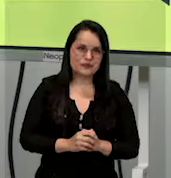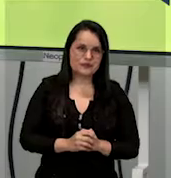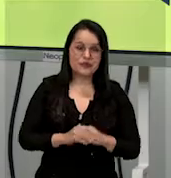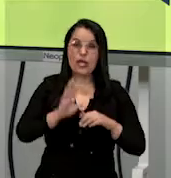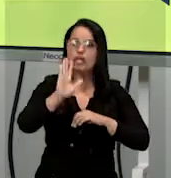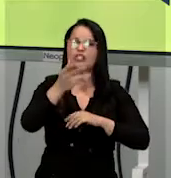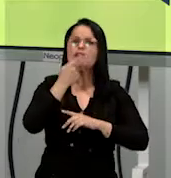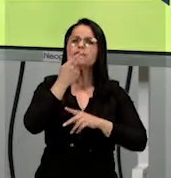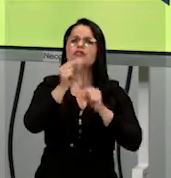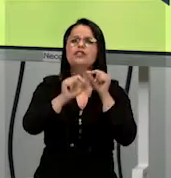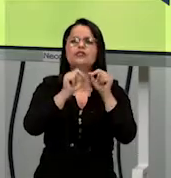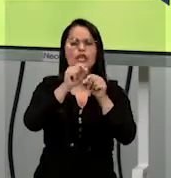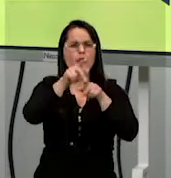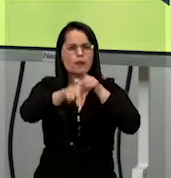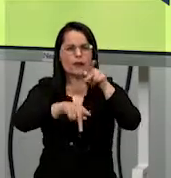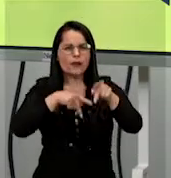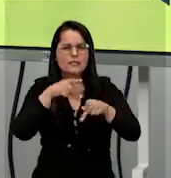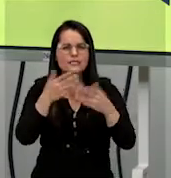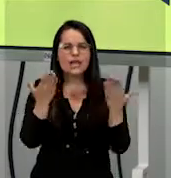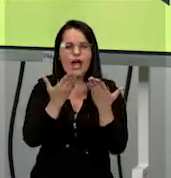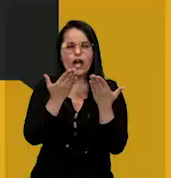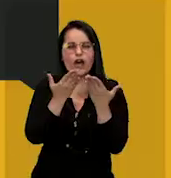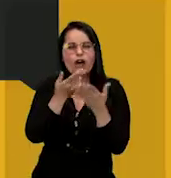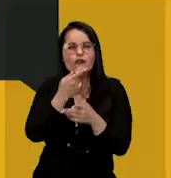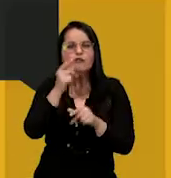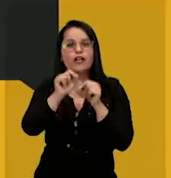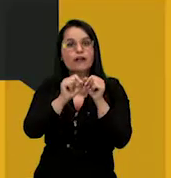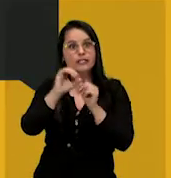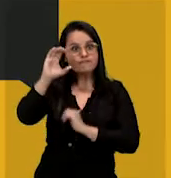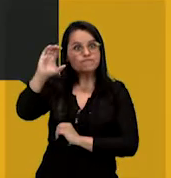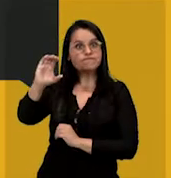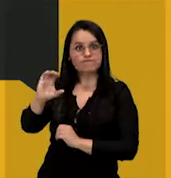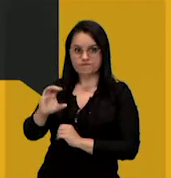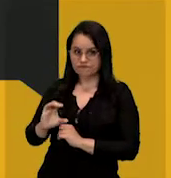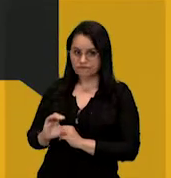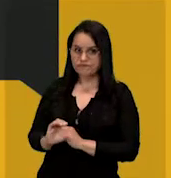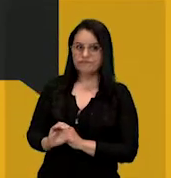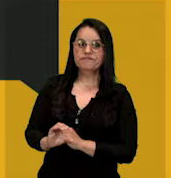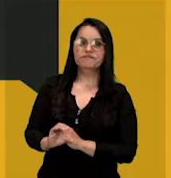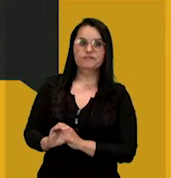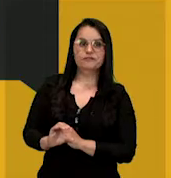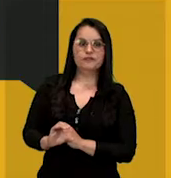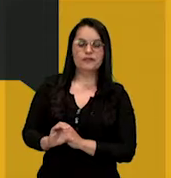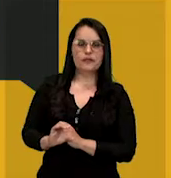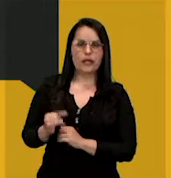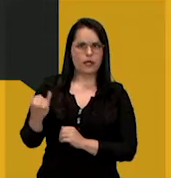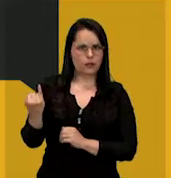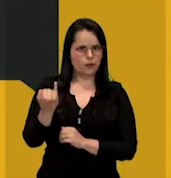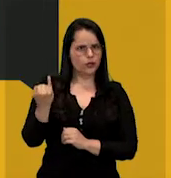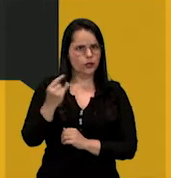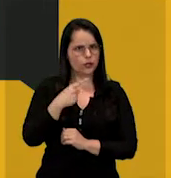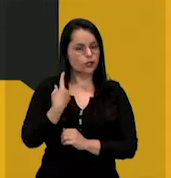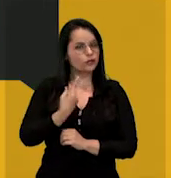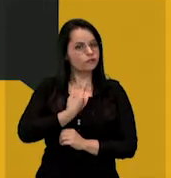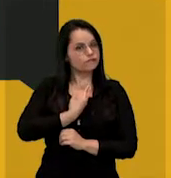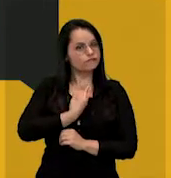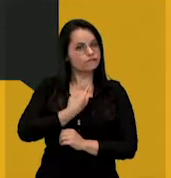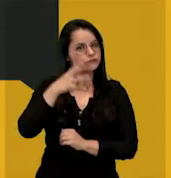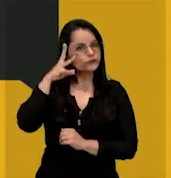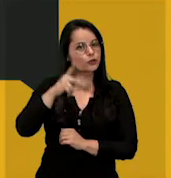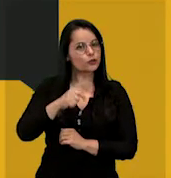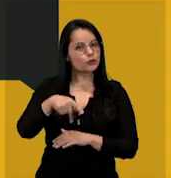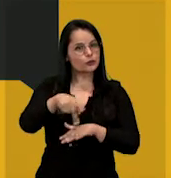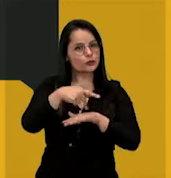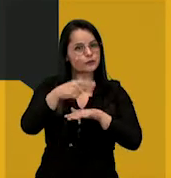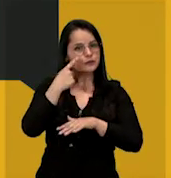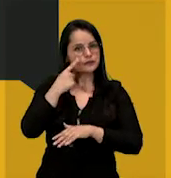Já que estamos falando de população, vamos falar um pouquinho de cidadania? Cidadania é um ponto muito importante para nós todos do